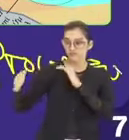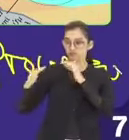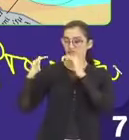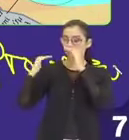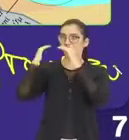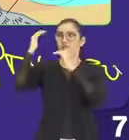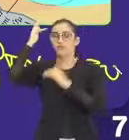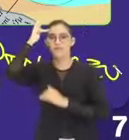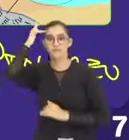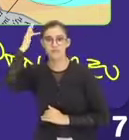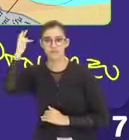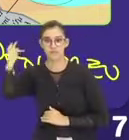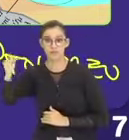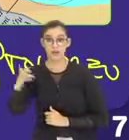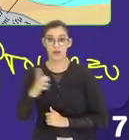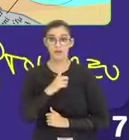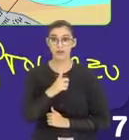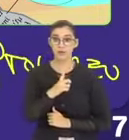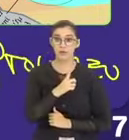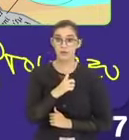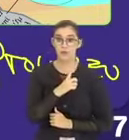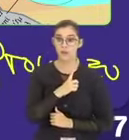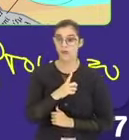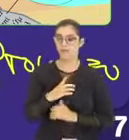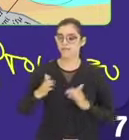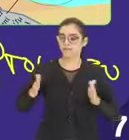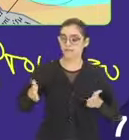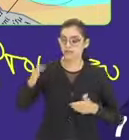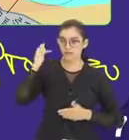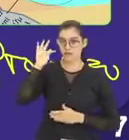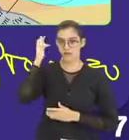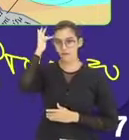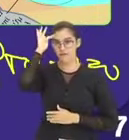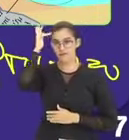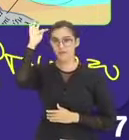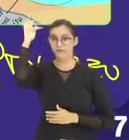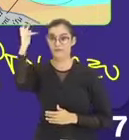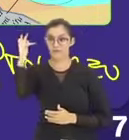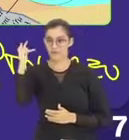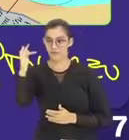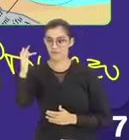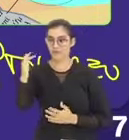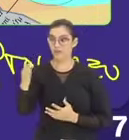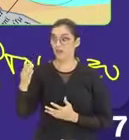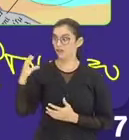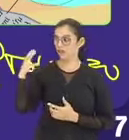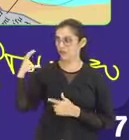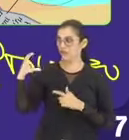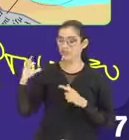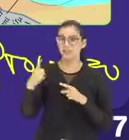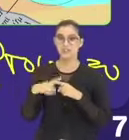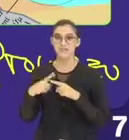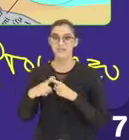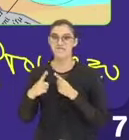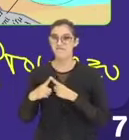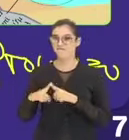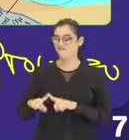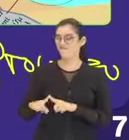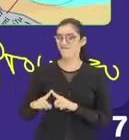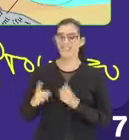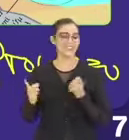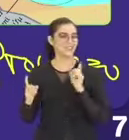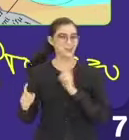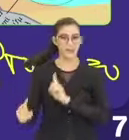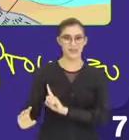houve um período em que a filosofia queria ser o quê? Ciência. Mas ela não era, mas ela queria ser. O conhecimento demonstrado através de